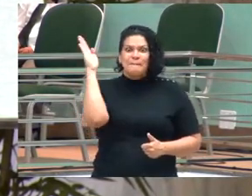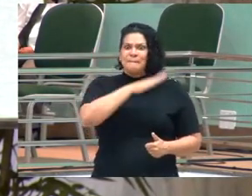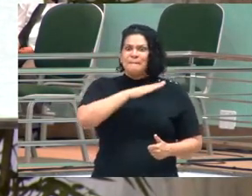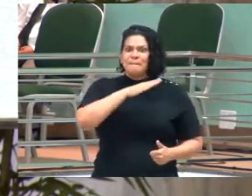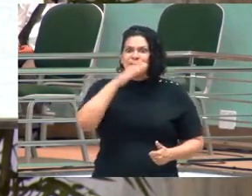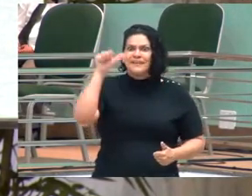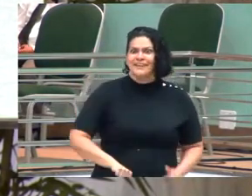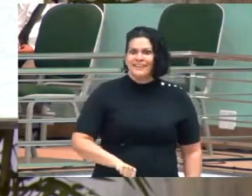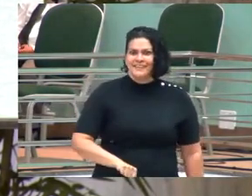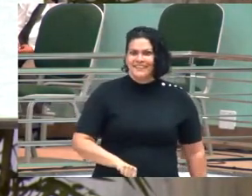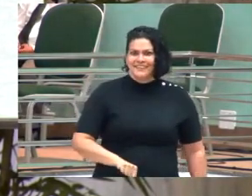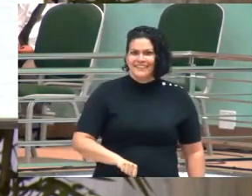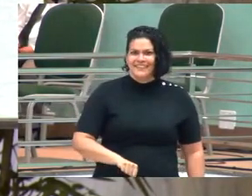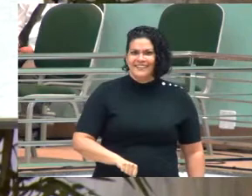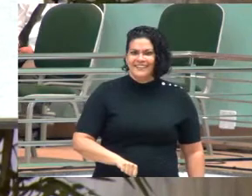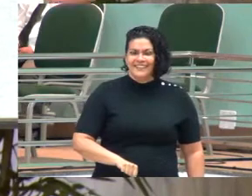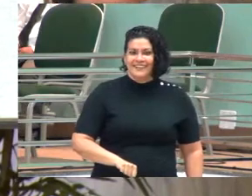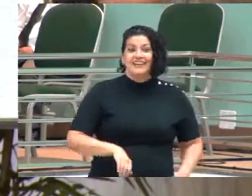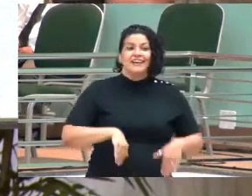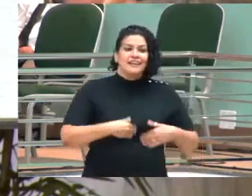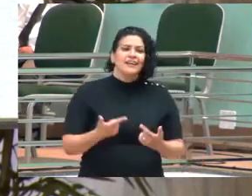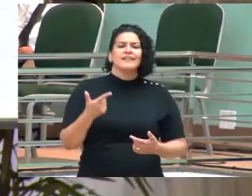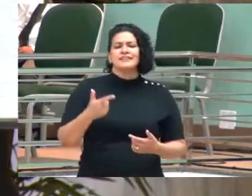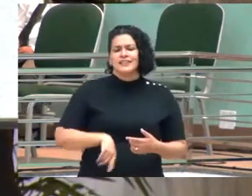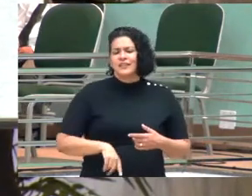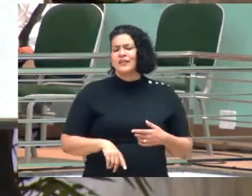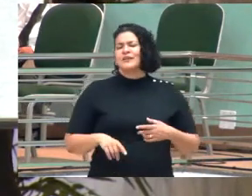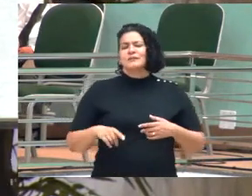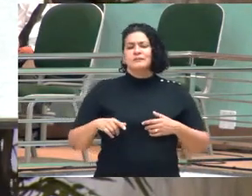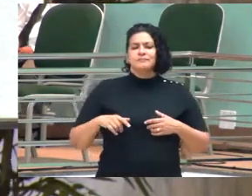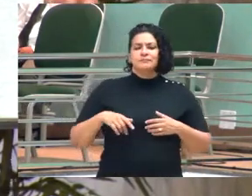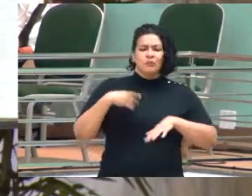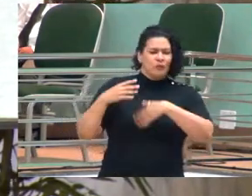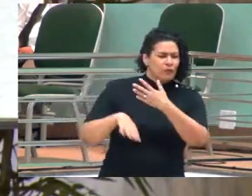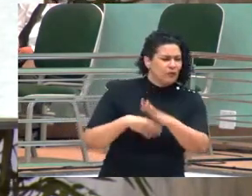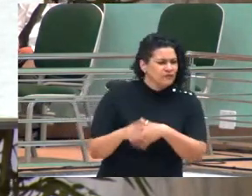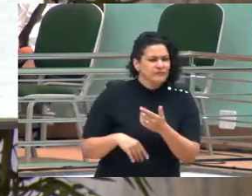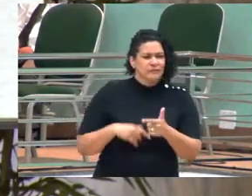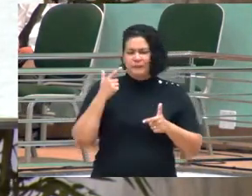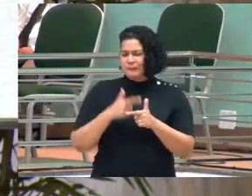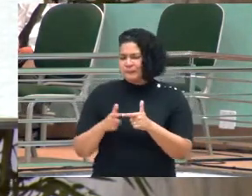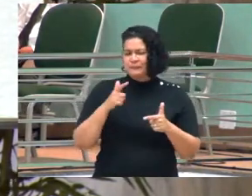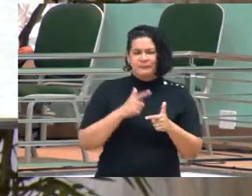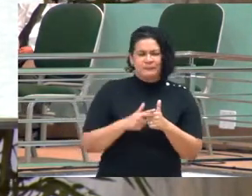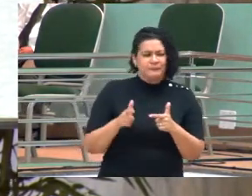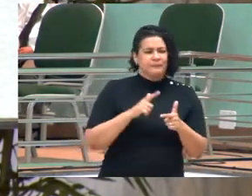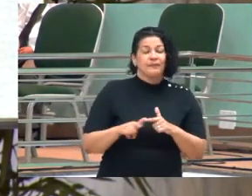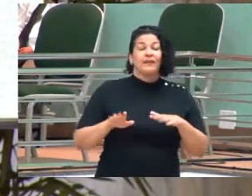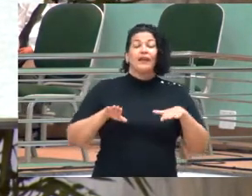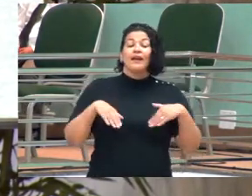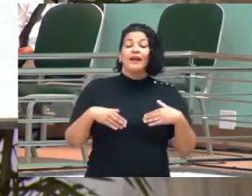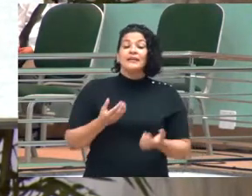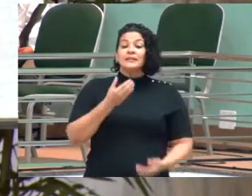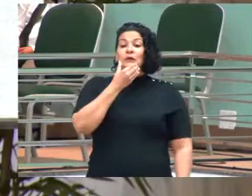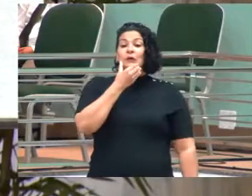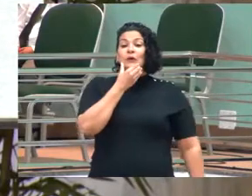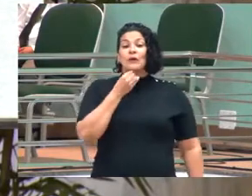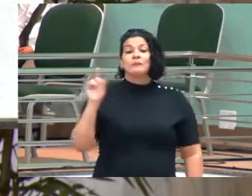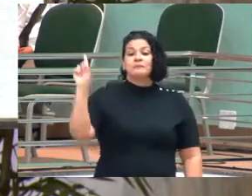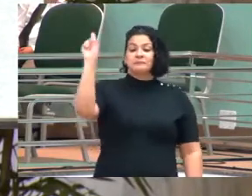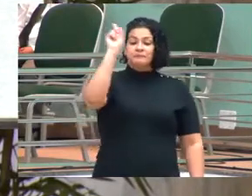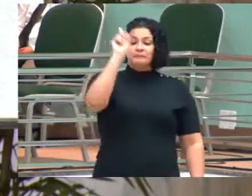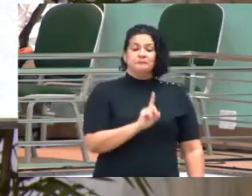Foi aí que veio Pôncio Pilatos e começou a governar a Judéia. Esse momento era